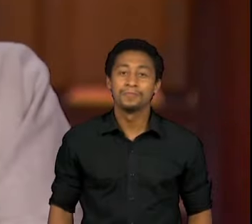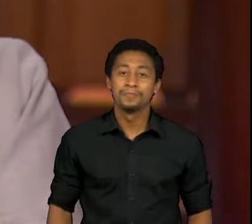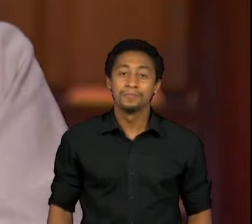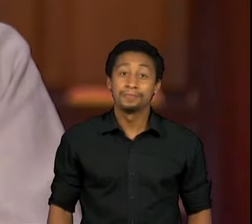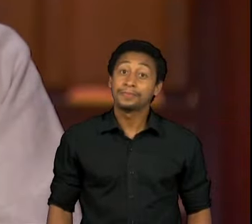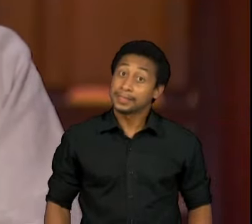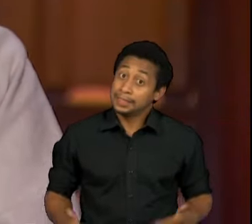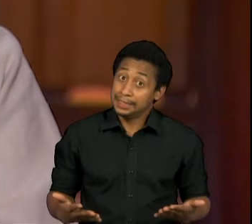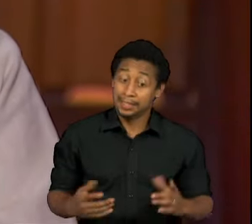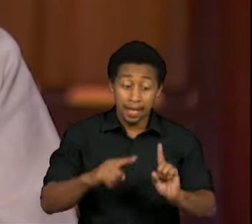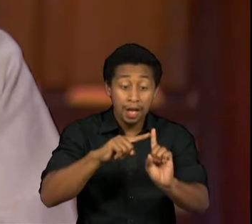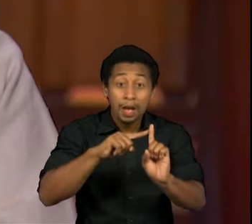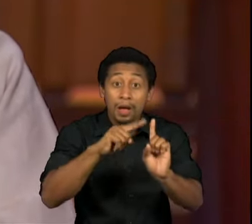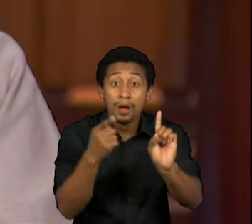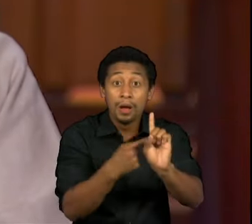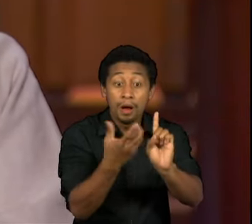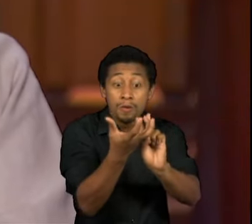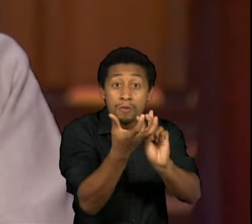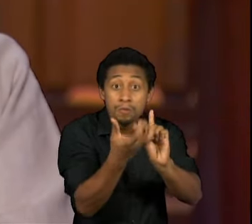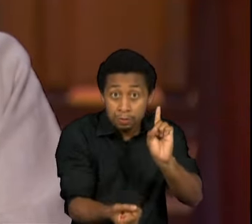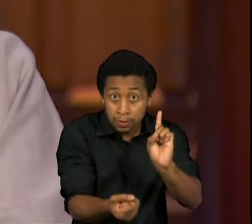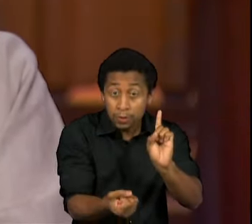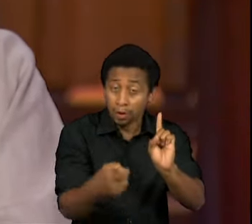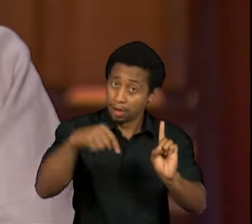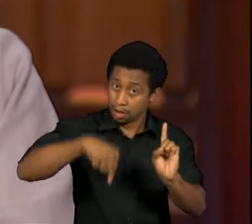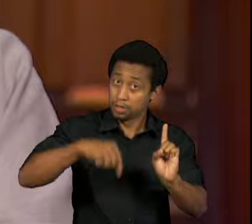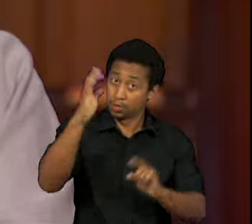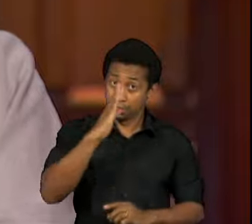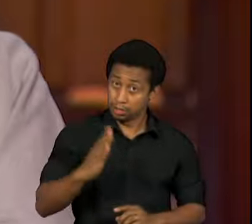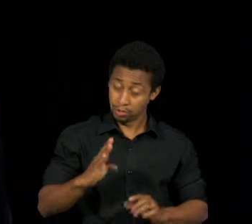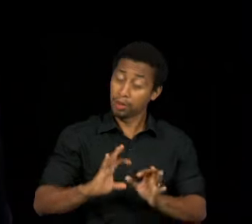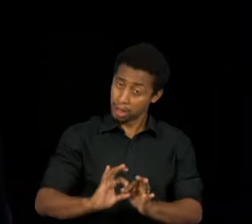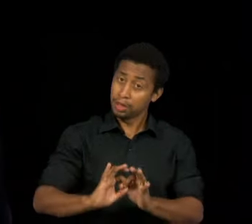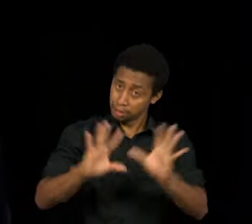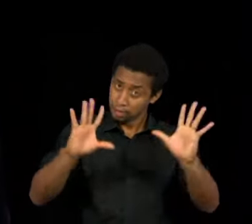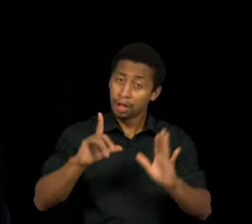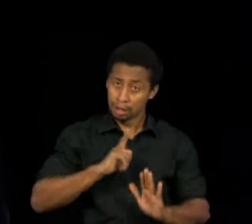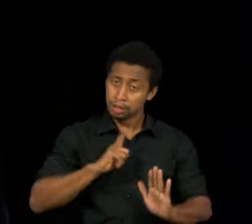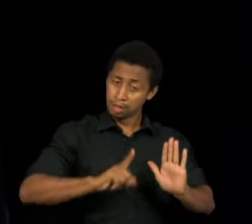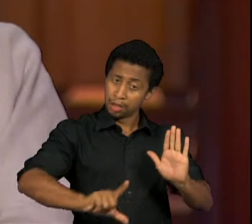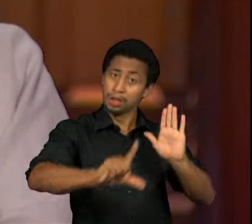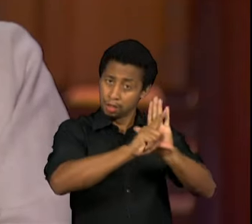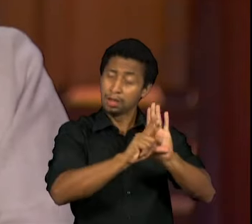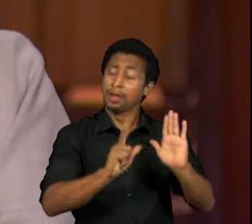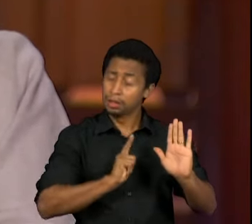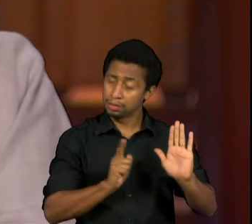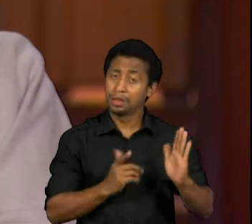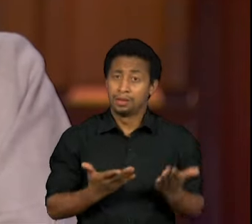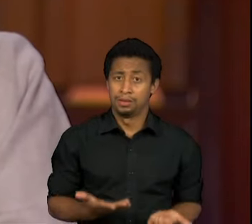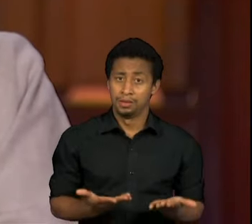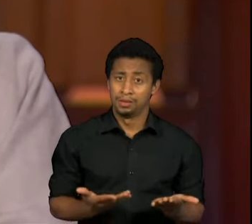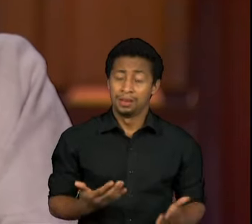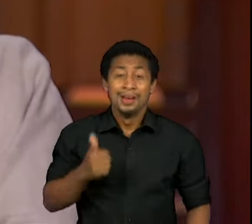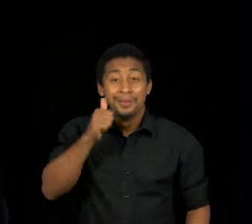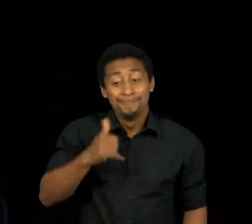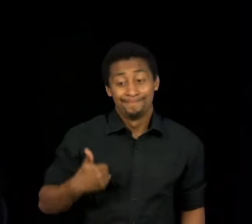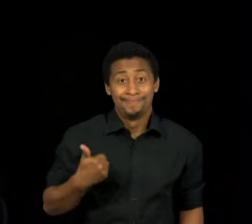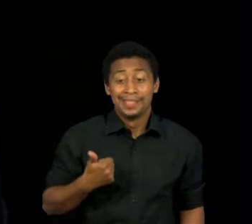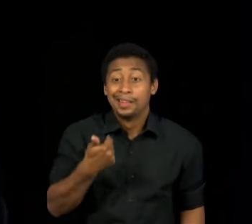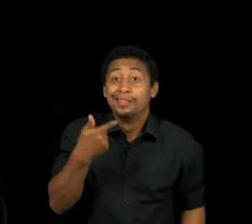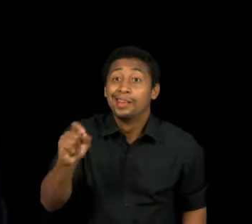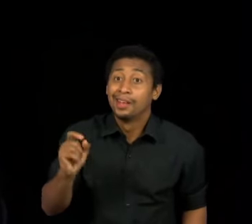E sendo que aborto em casos de estupro no Brasil é legal previsto não prevista na lei e uma menina de 10 anos é